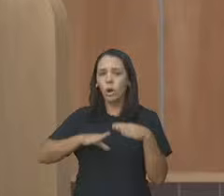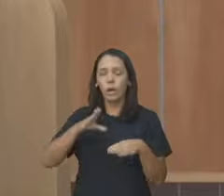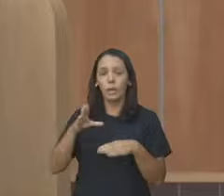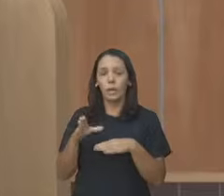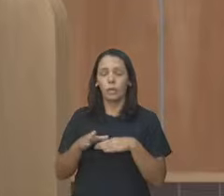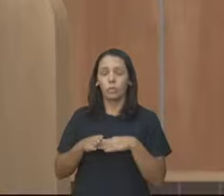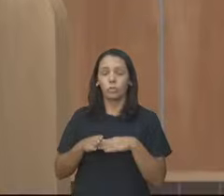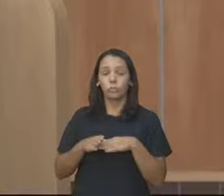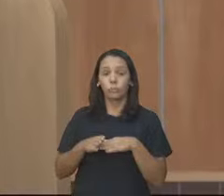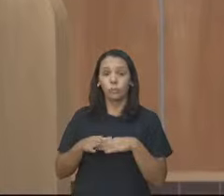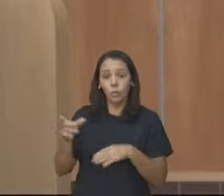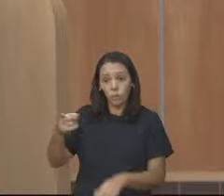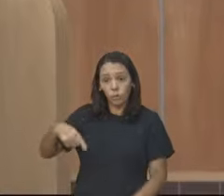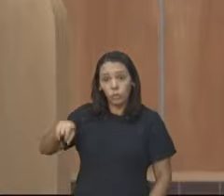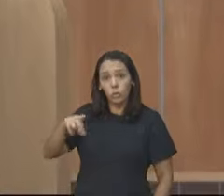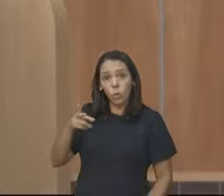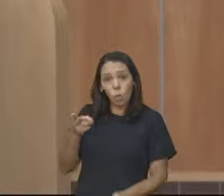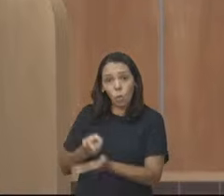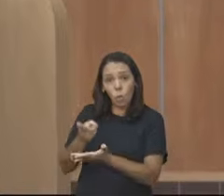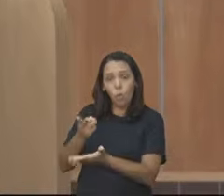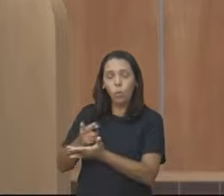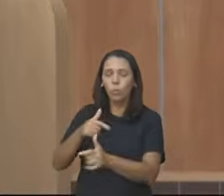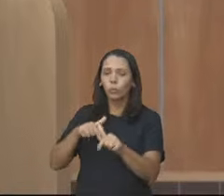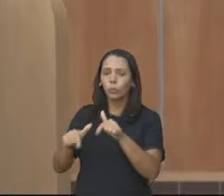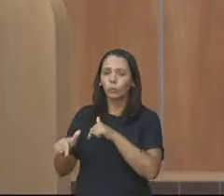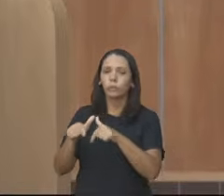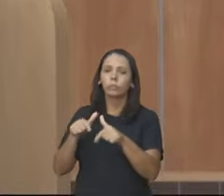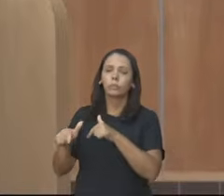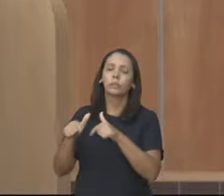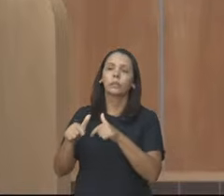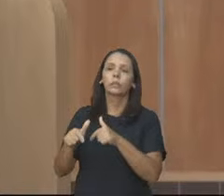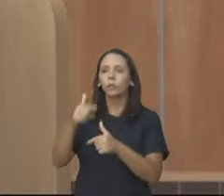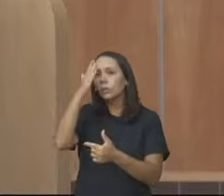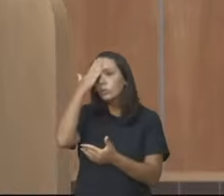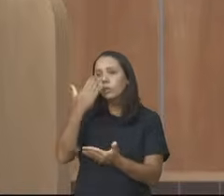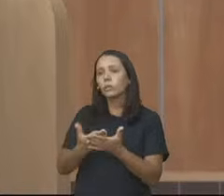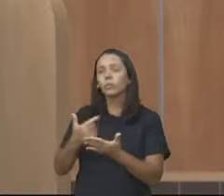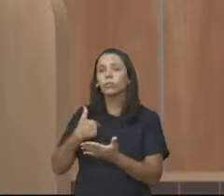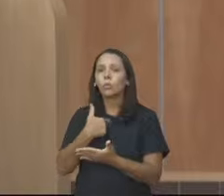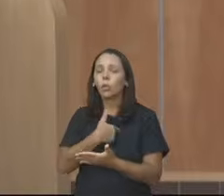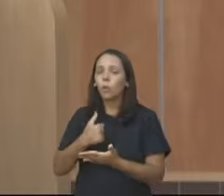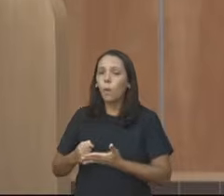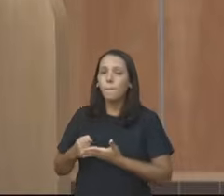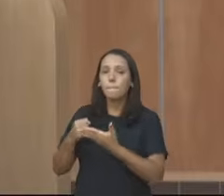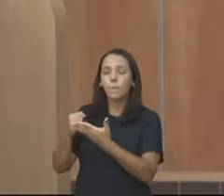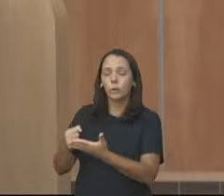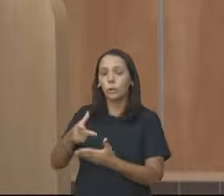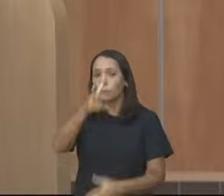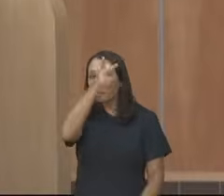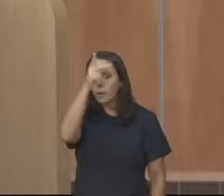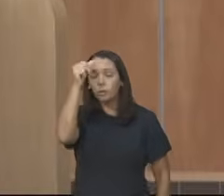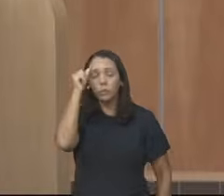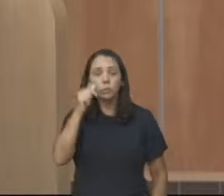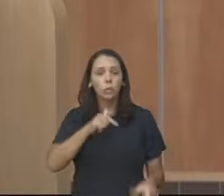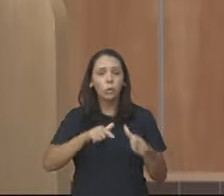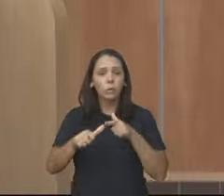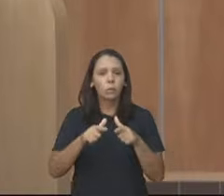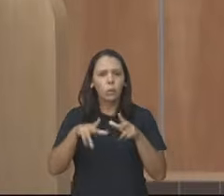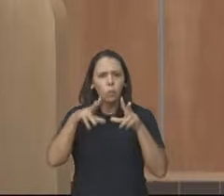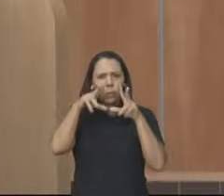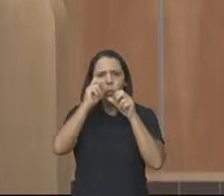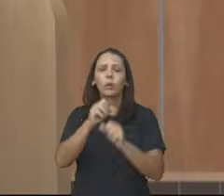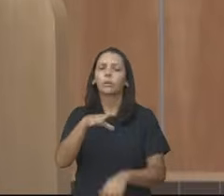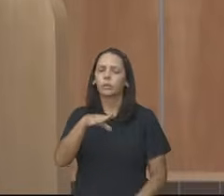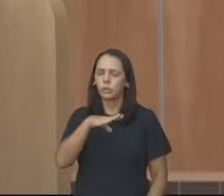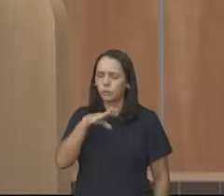resistência, para que vocês continuem trabalhando e contem com o nosso apoio. A Prefeitura tem feito um trabalho muito forte na